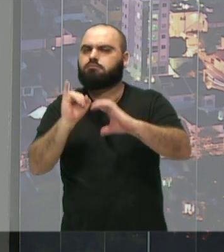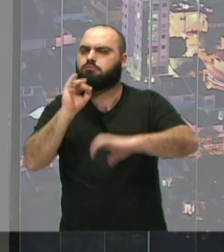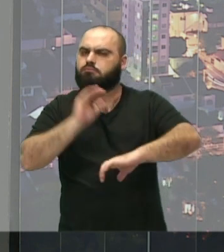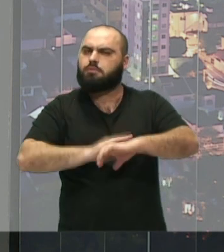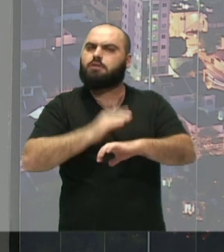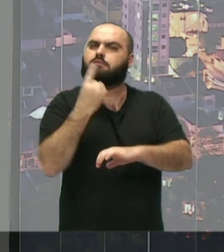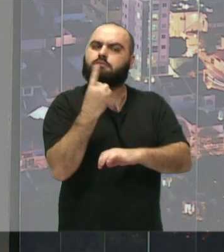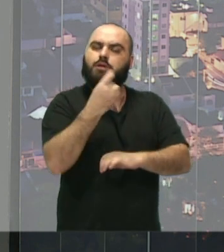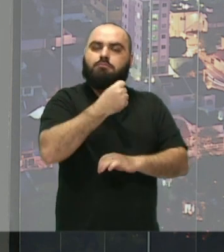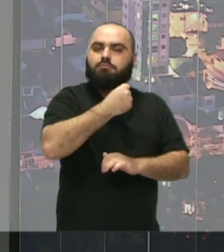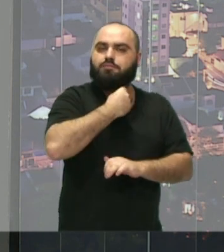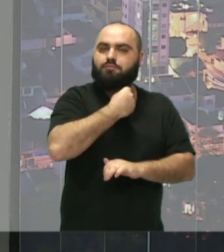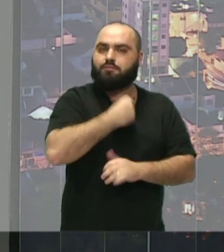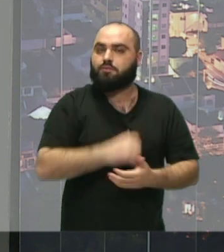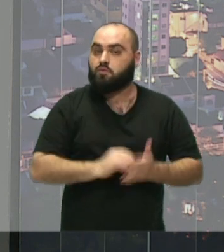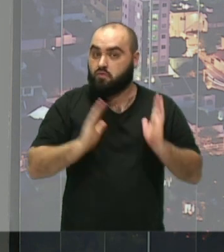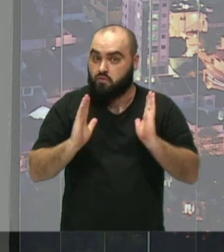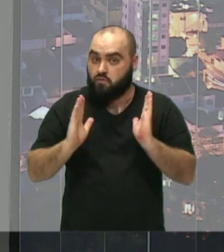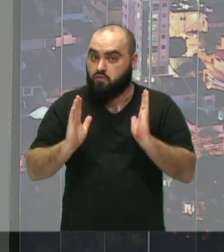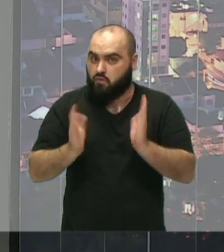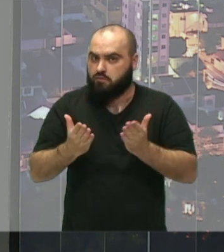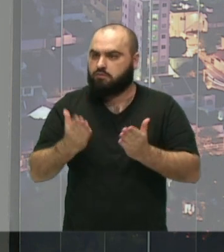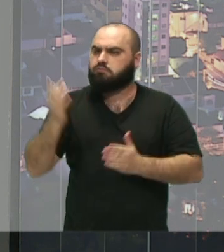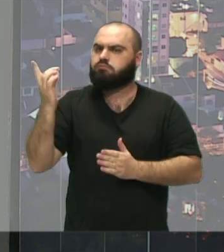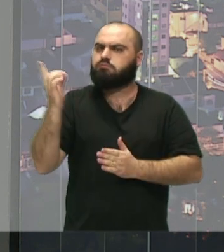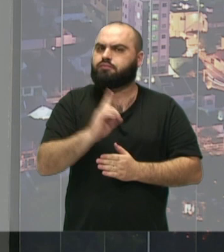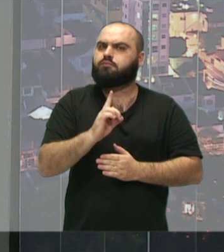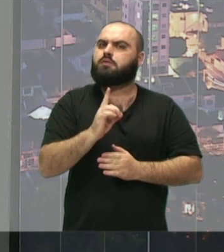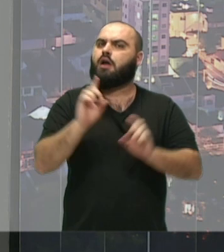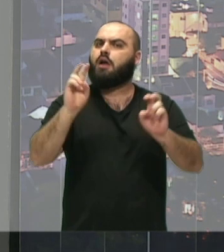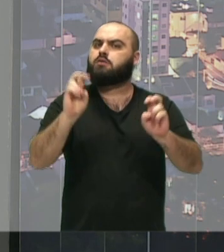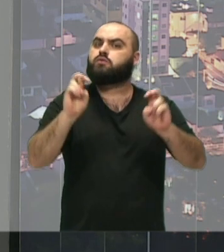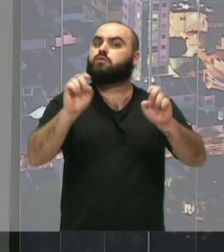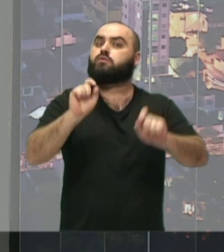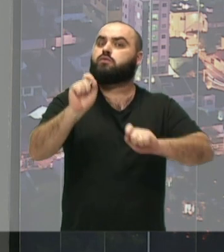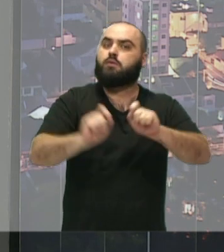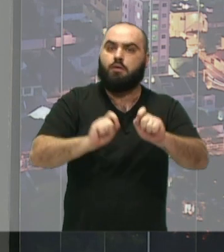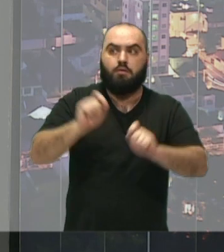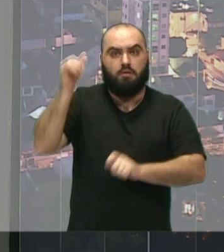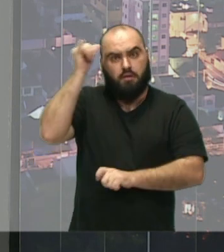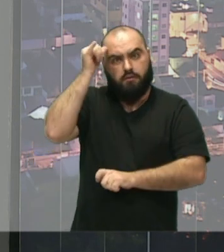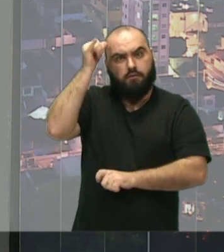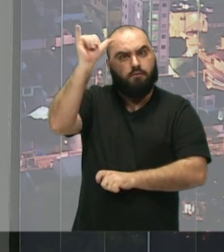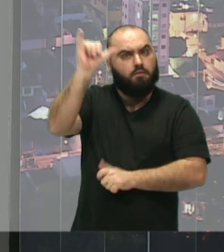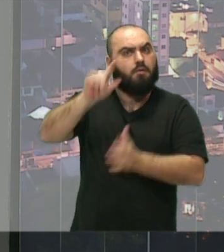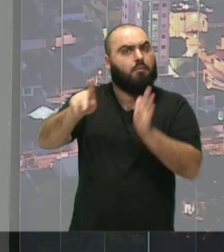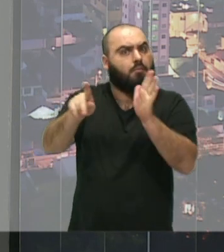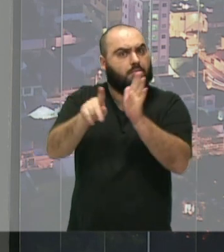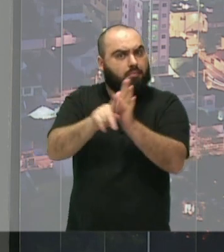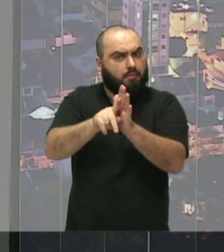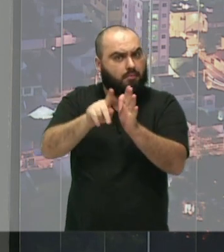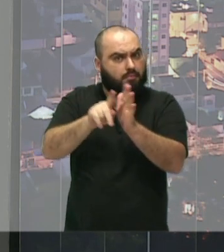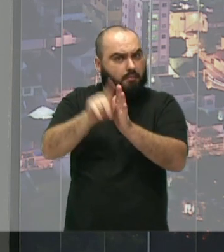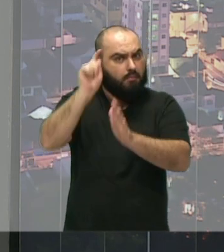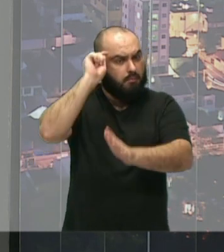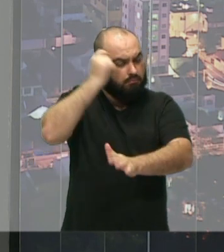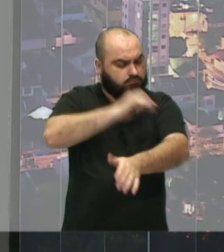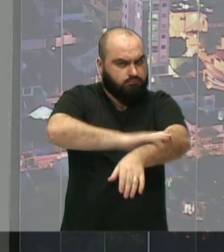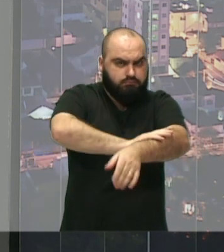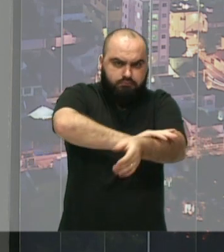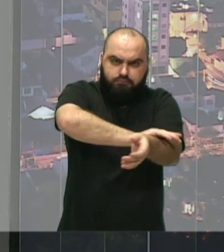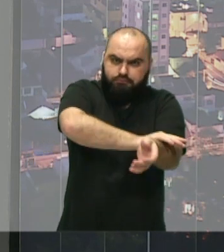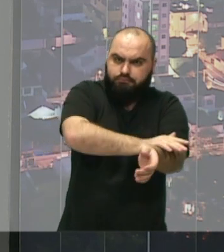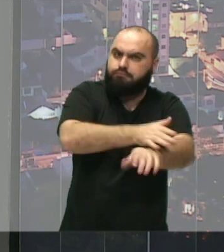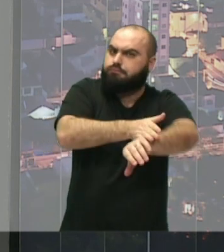Câmara Aberta. E o nosso tema hoje tem a ver com a luta contra o racismo e, sobretudo, com o protagonismo das